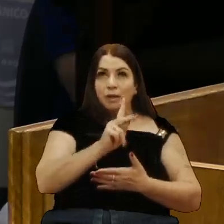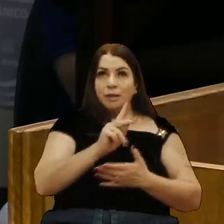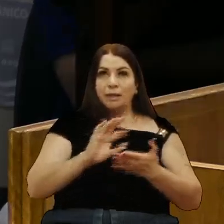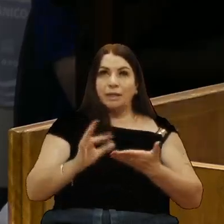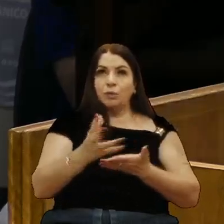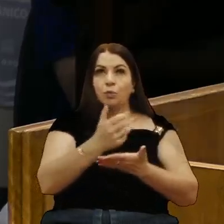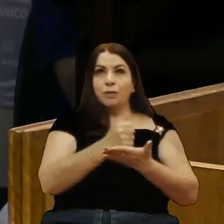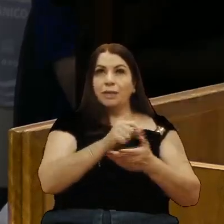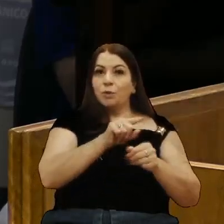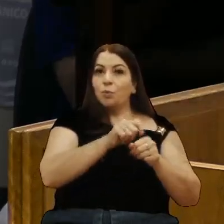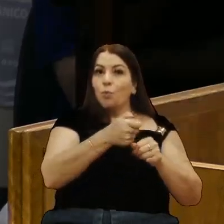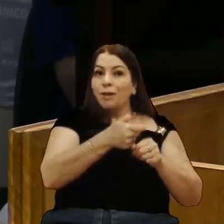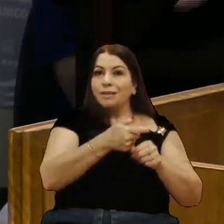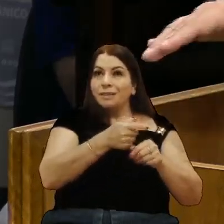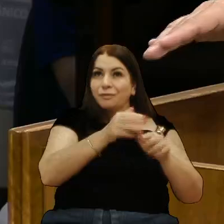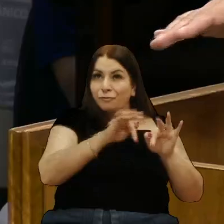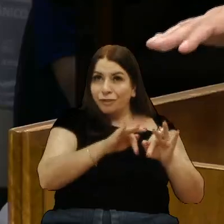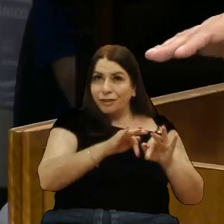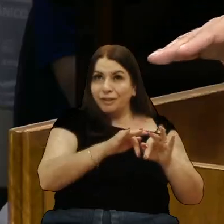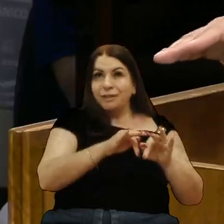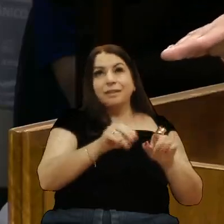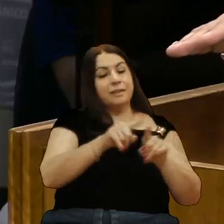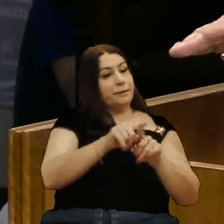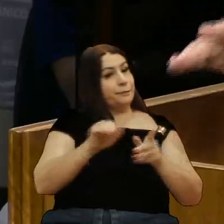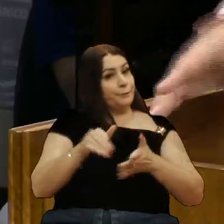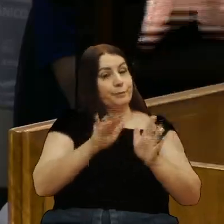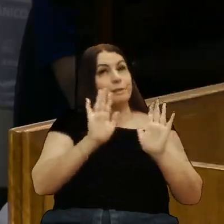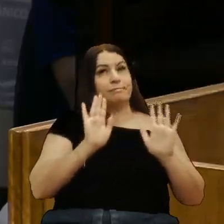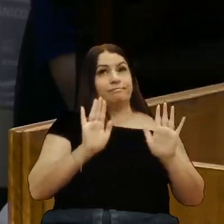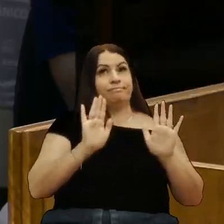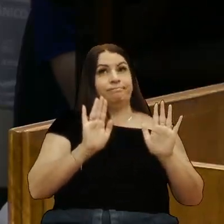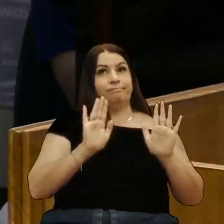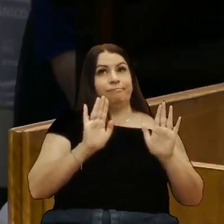Codeca na Berlinda mais uma vez, esse é o caminho,